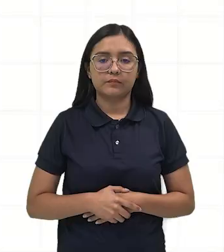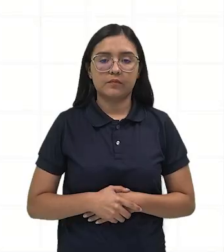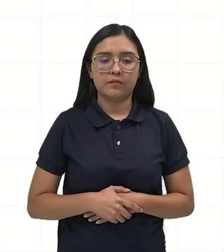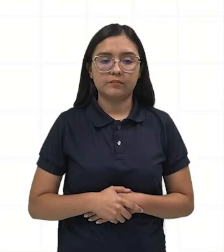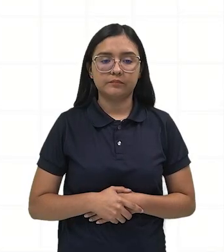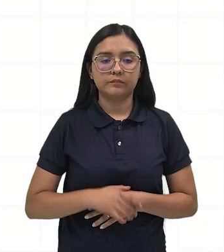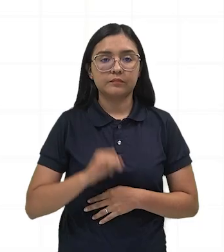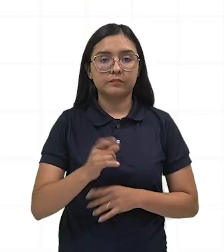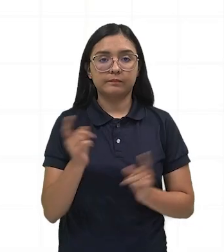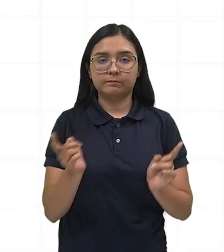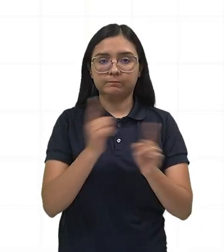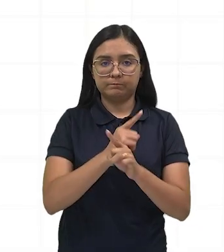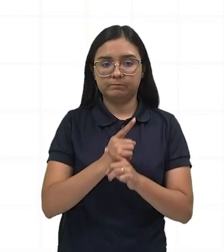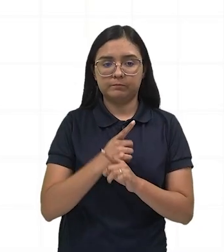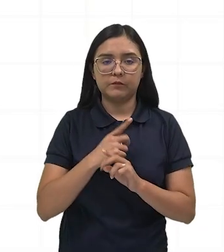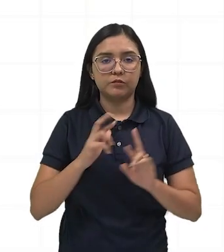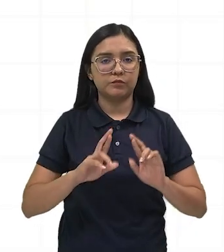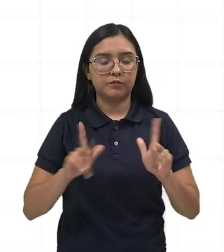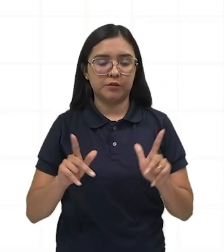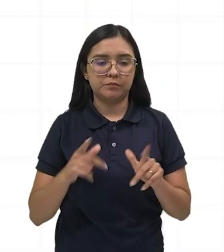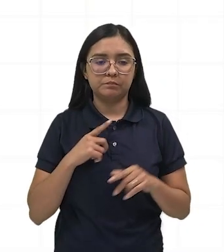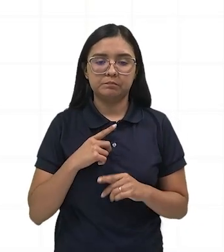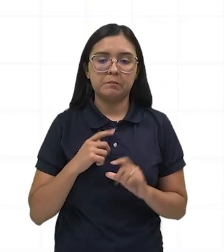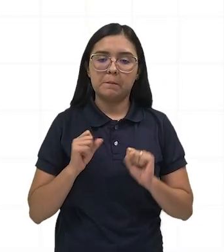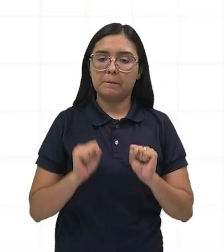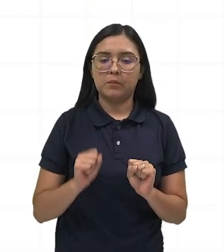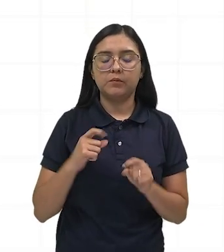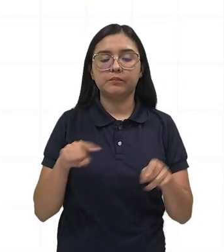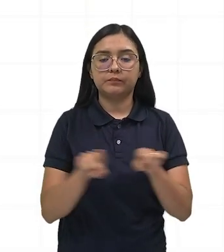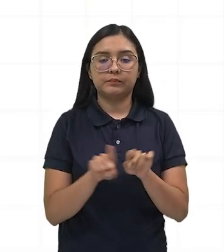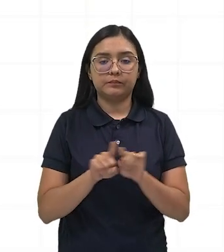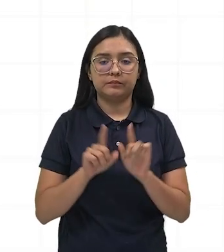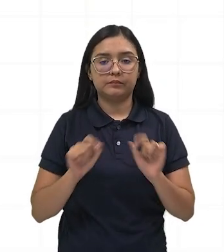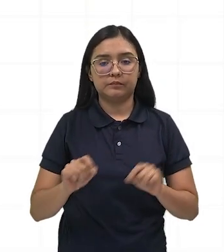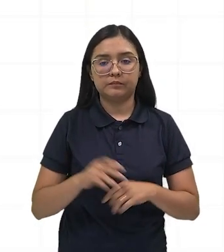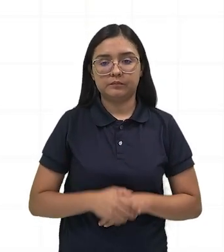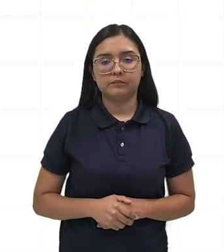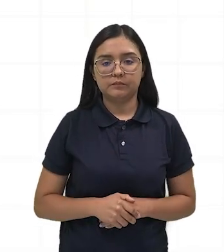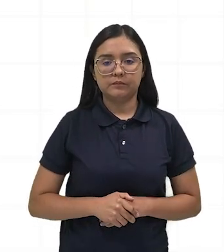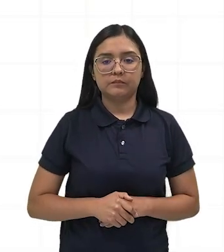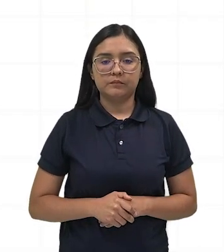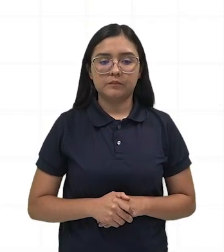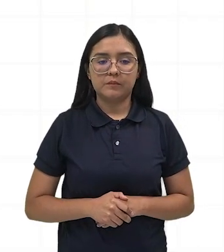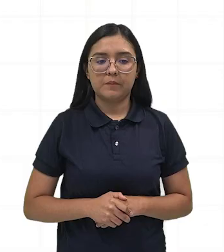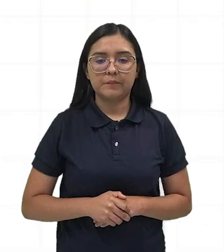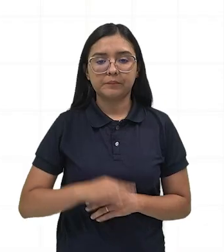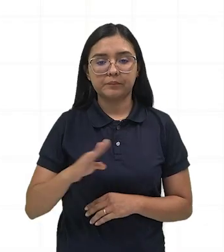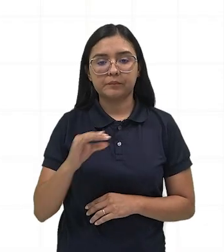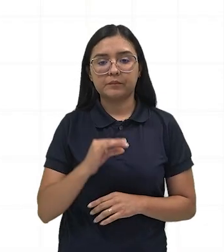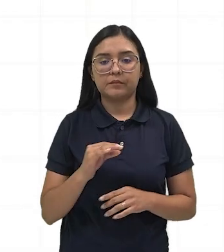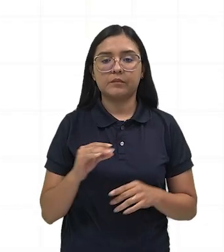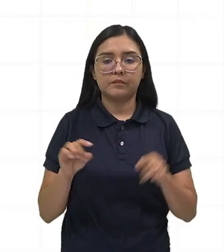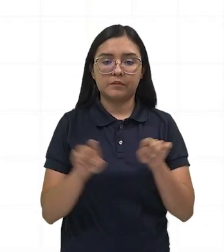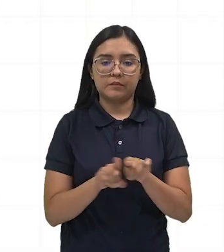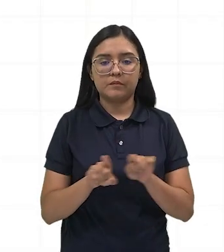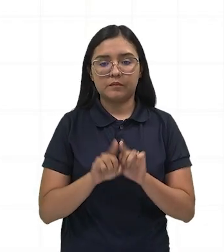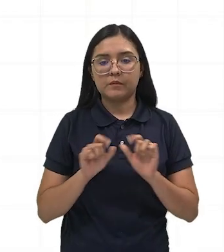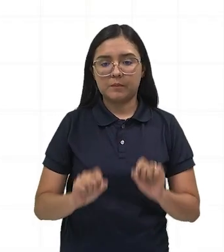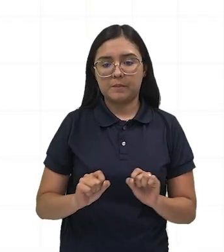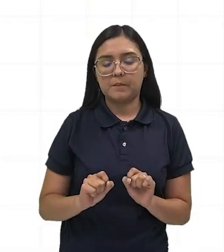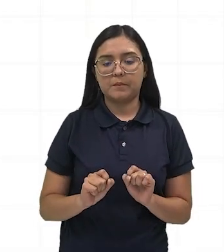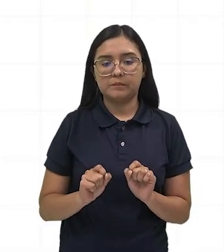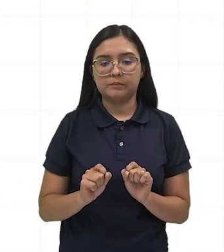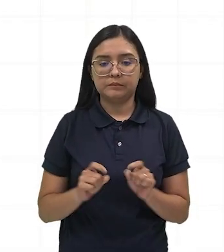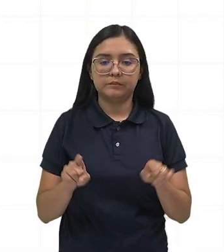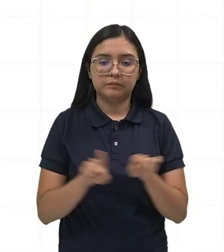Não. Ok? Tanto faz você vir de cima, passar pelo centro aqui, no caso,